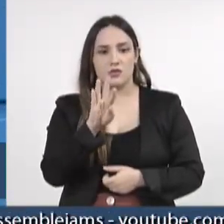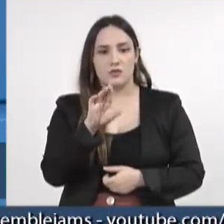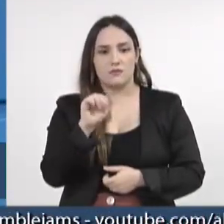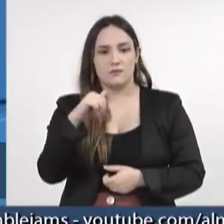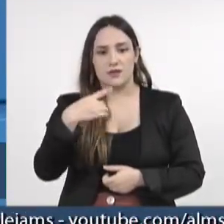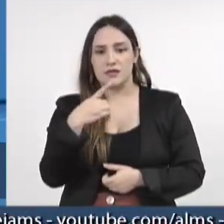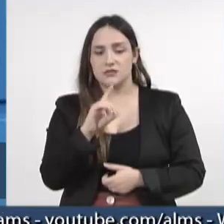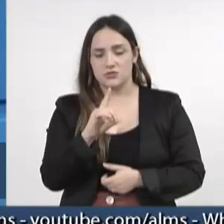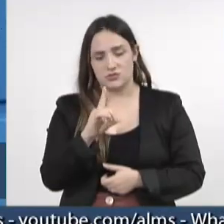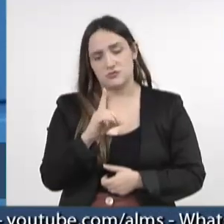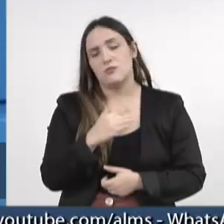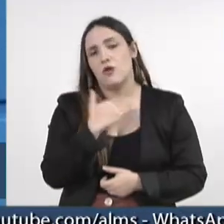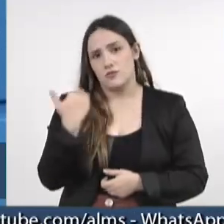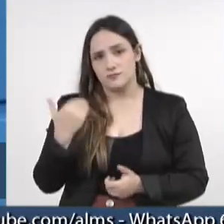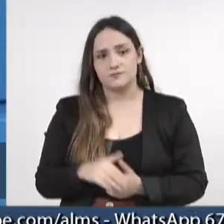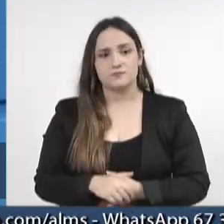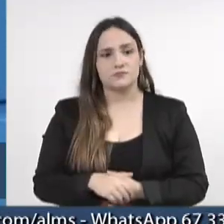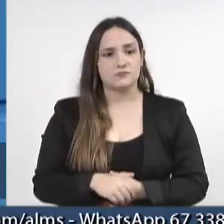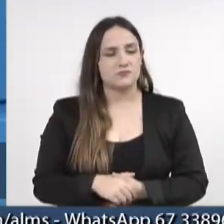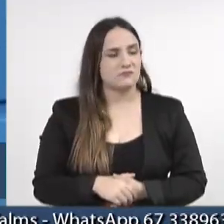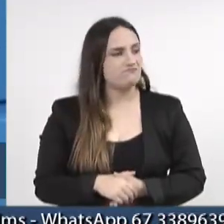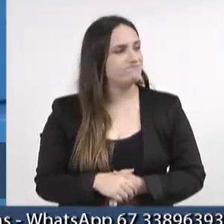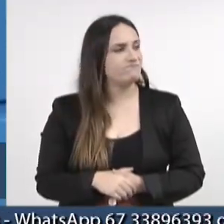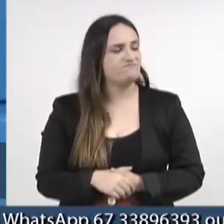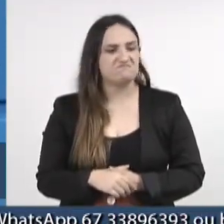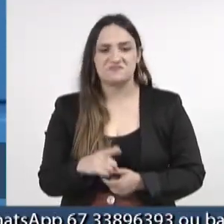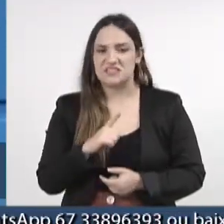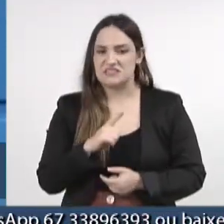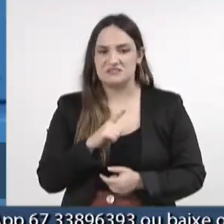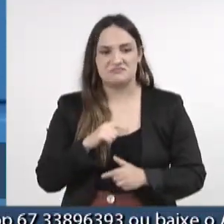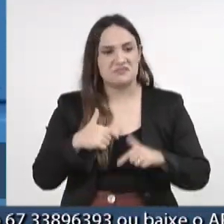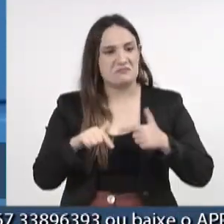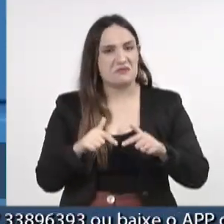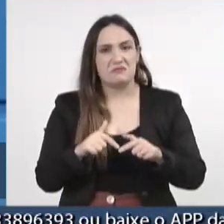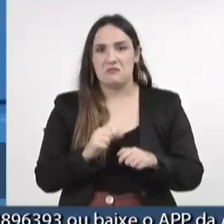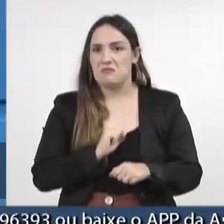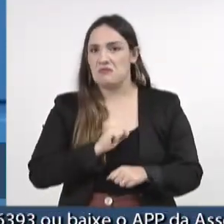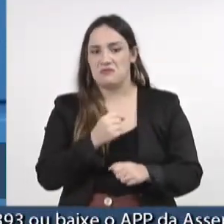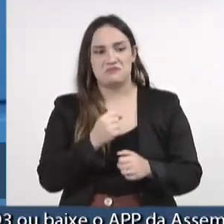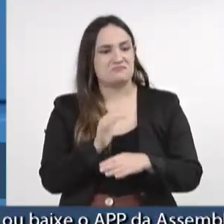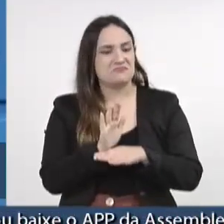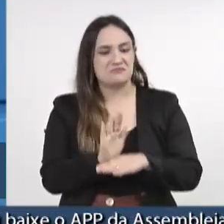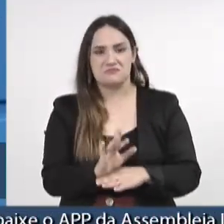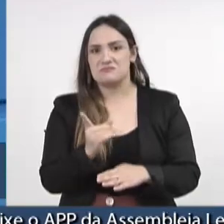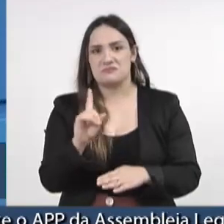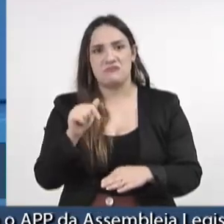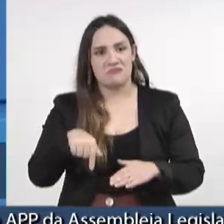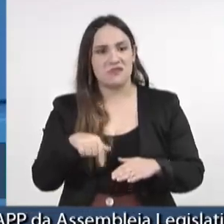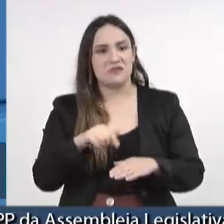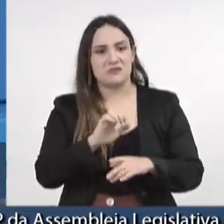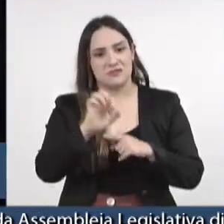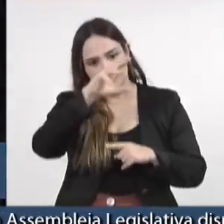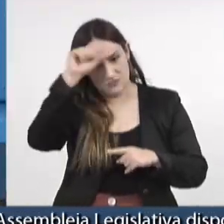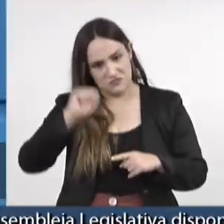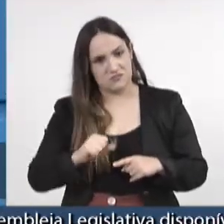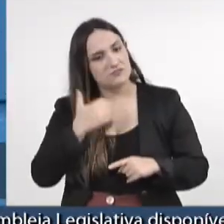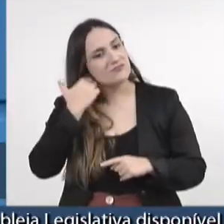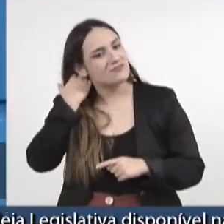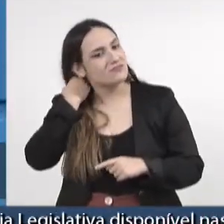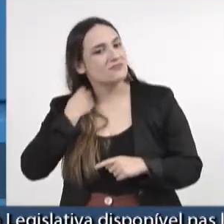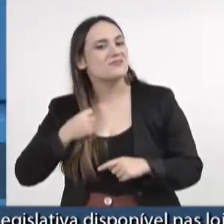1972. E nós temos aqui o falecido professor da UCDB,